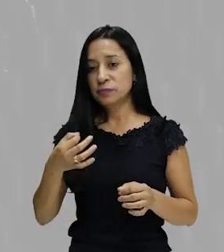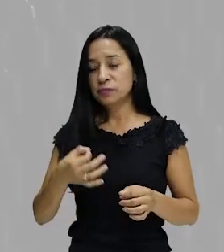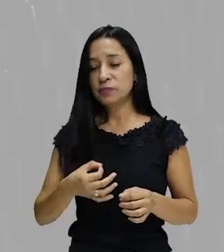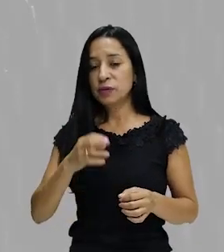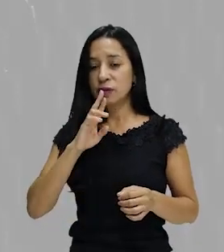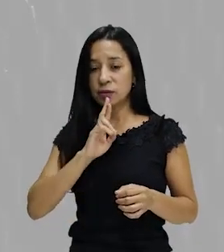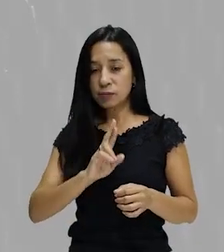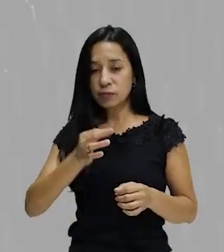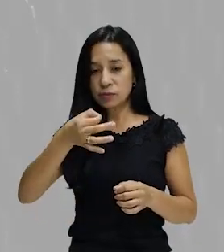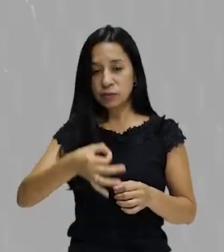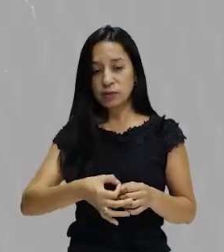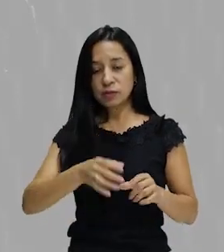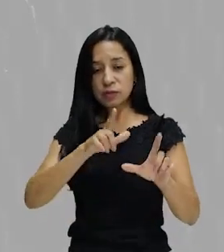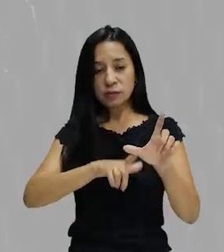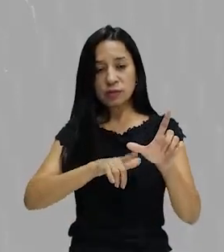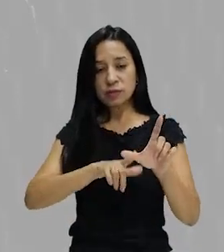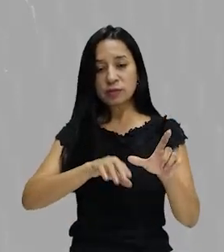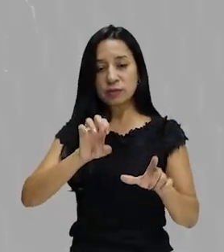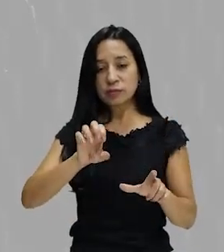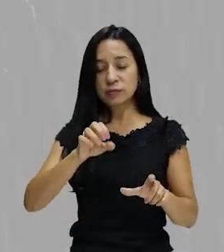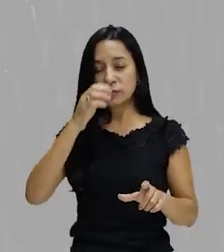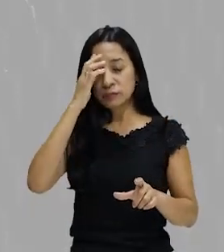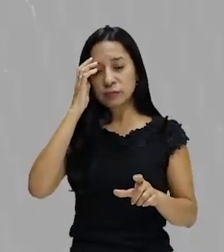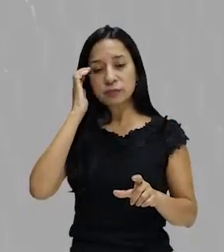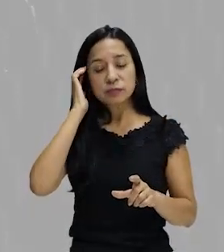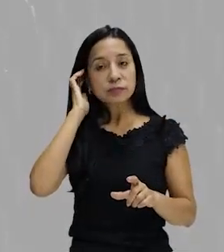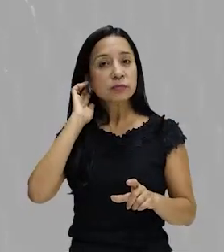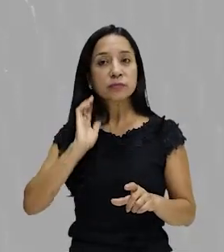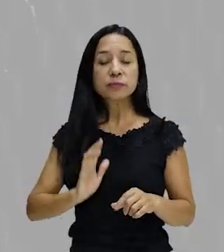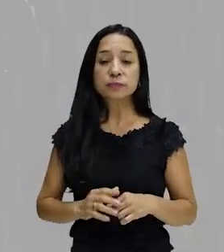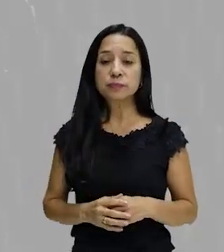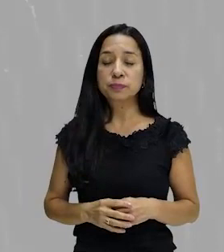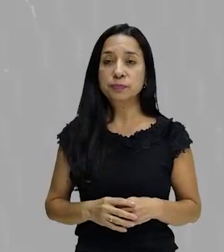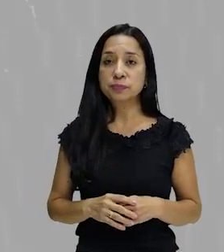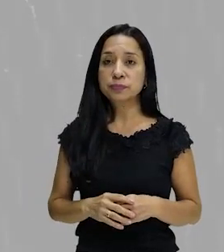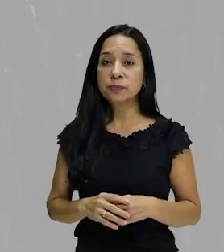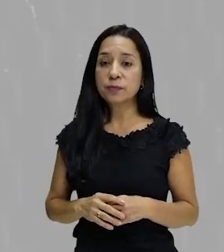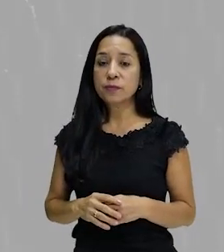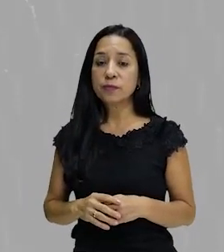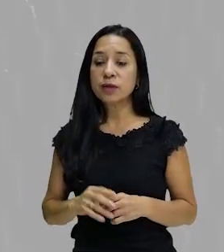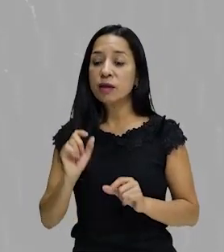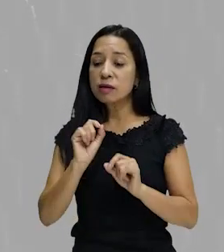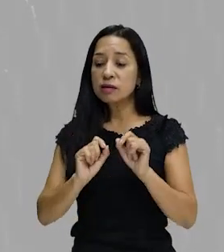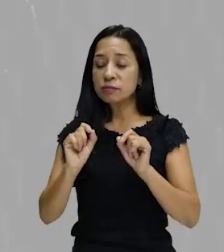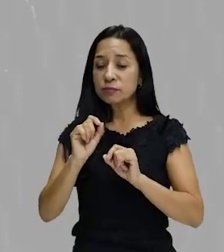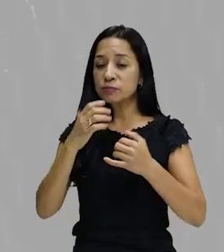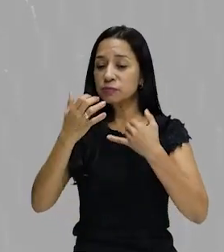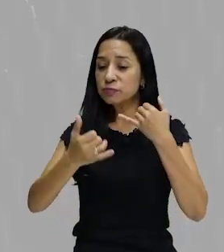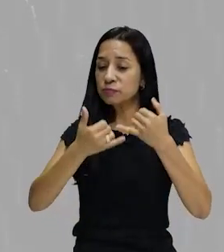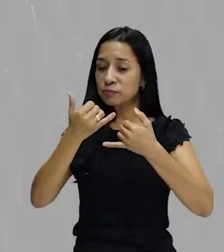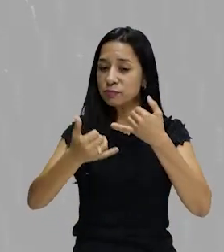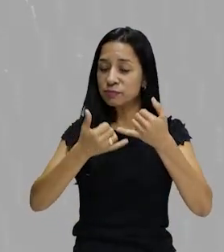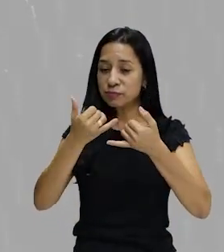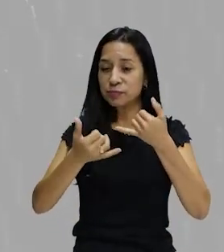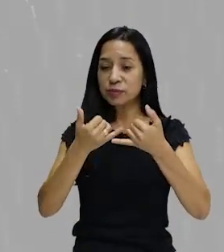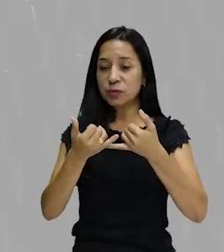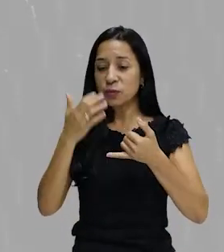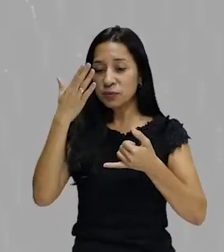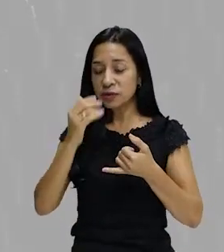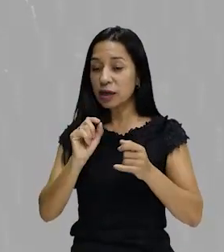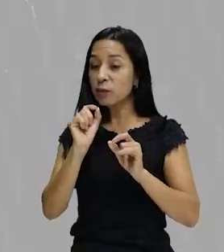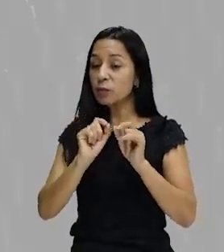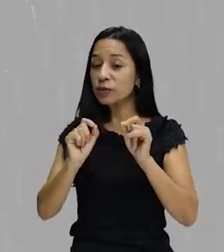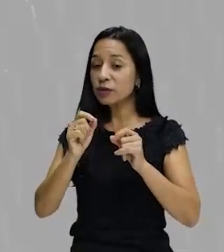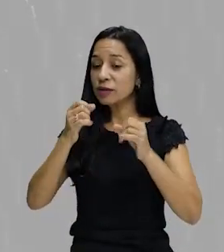Então, a resposta é a letra E, né? Então, quem já brincou de baladeira aí sabe muito bem do que nós estamos falando aqui,